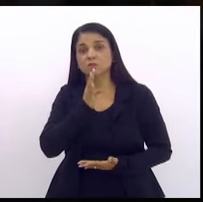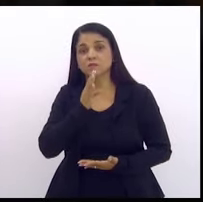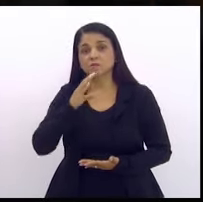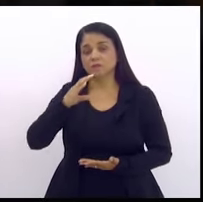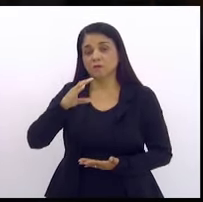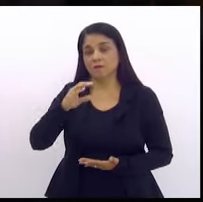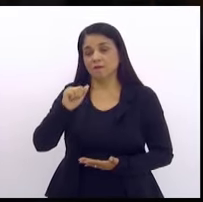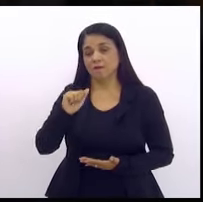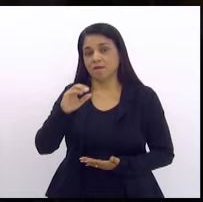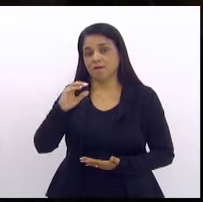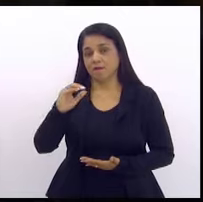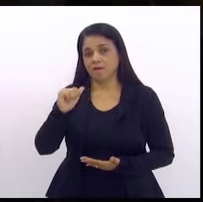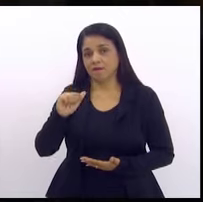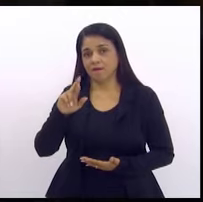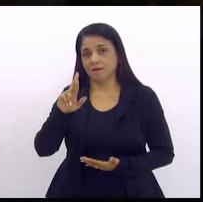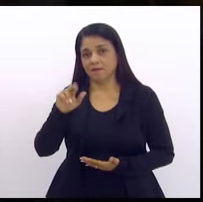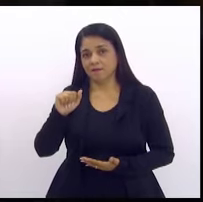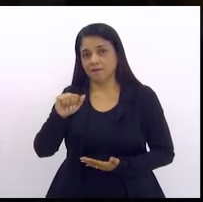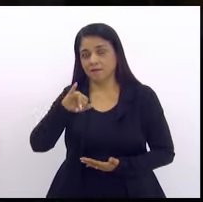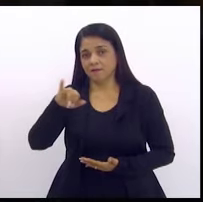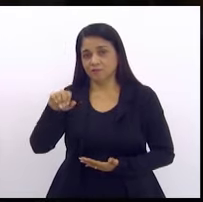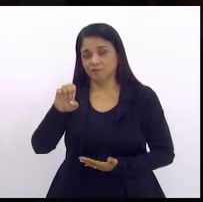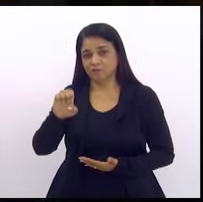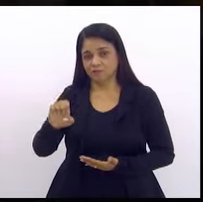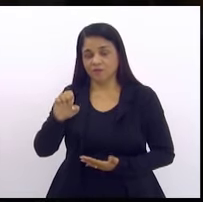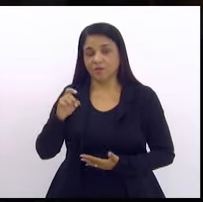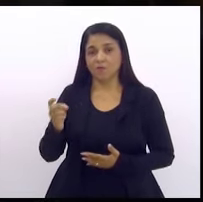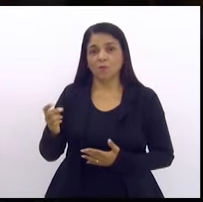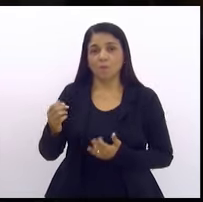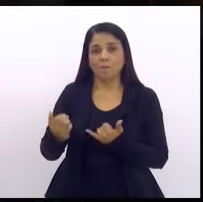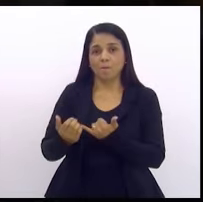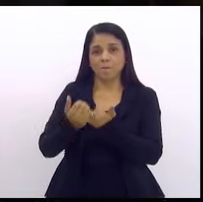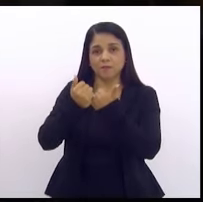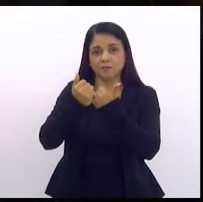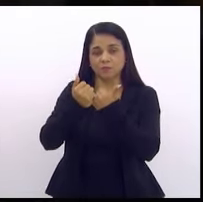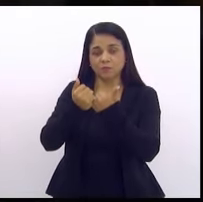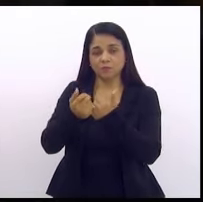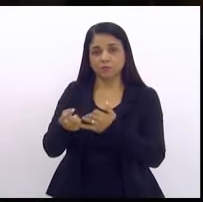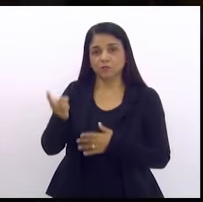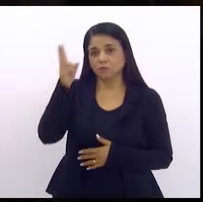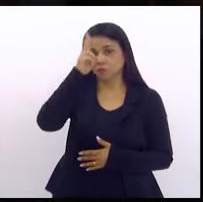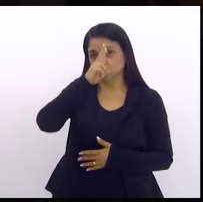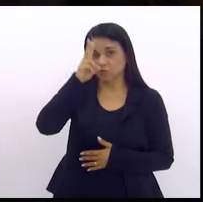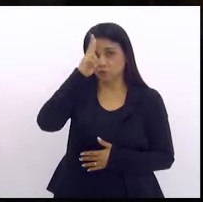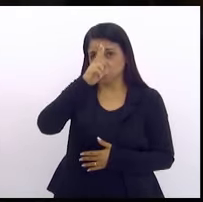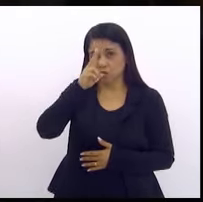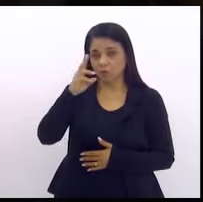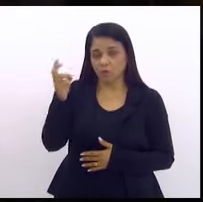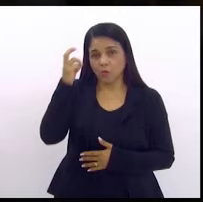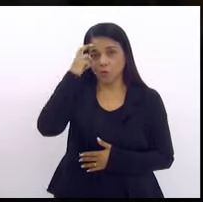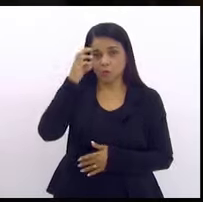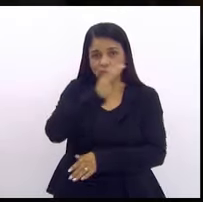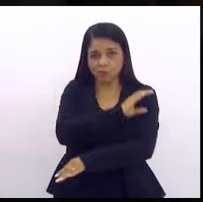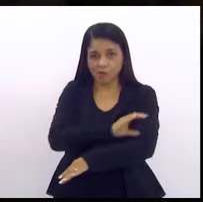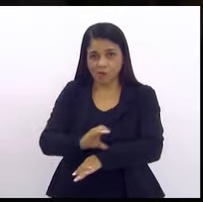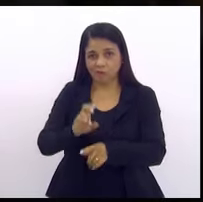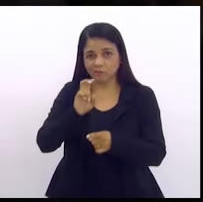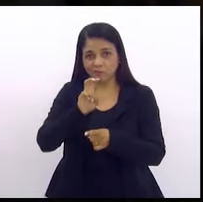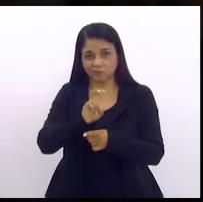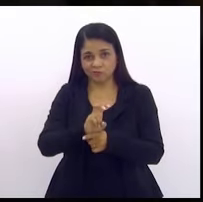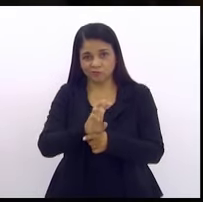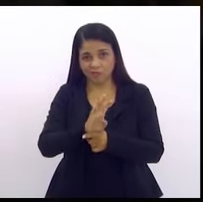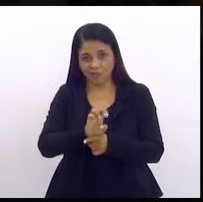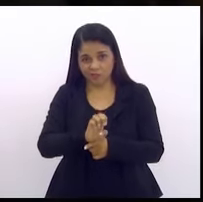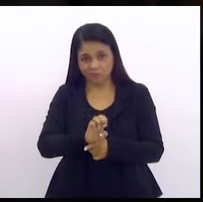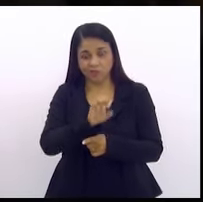Acarajé como patrimônio histórico cultural do Rio de Janeiro. É importante dizer que esse é um